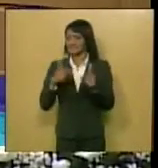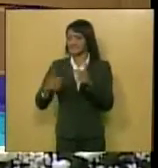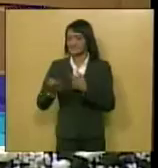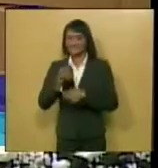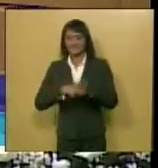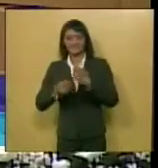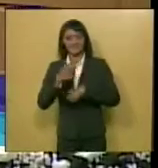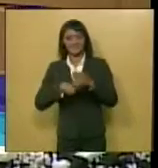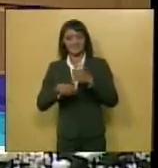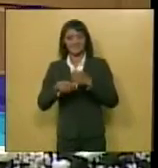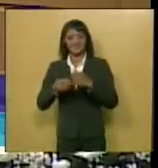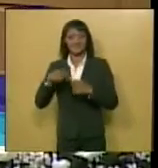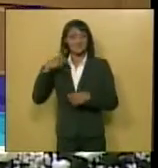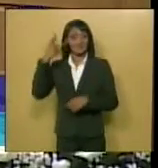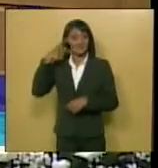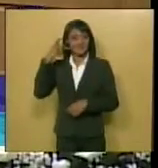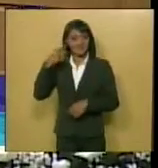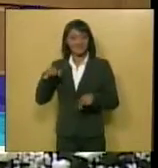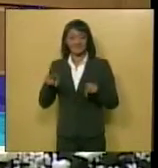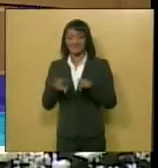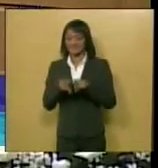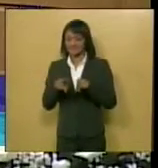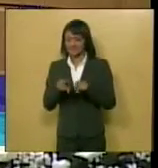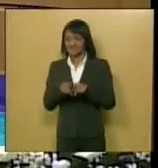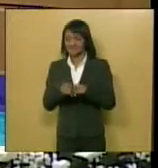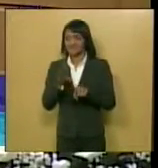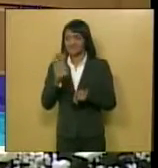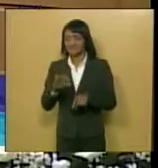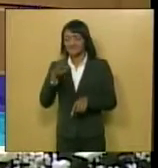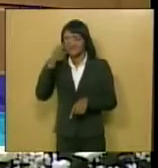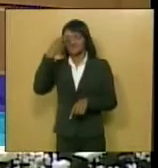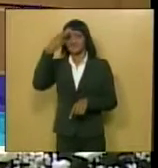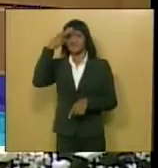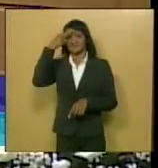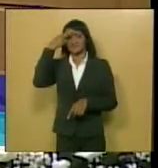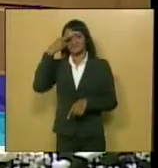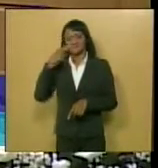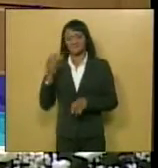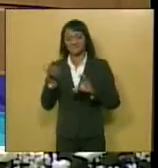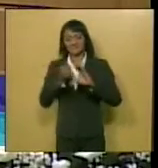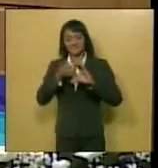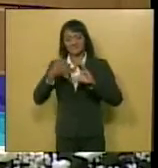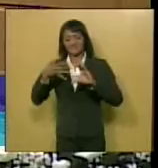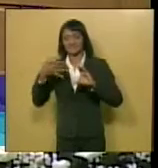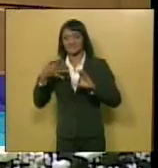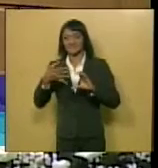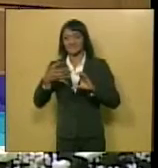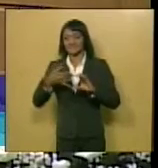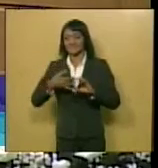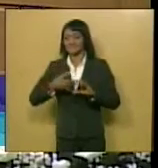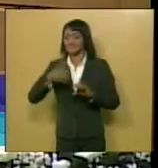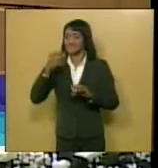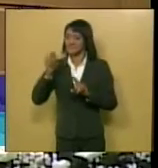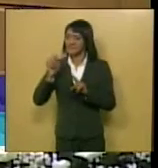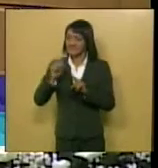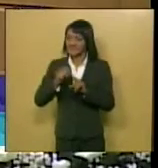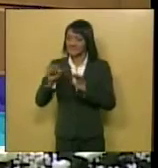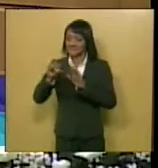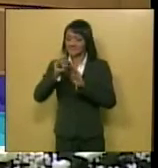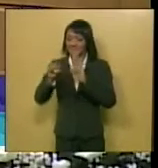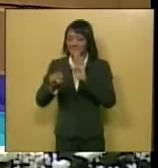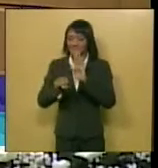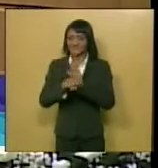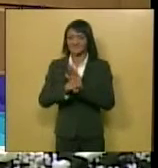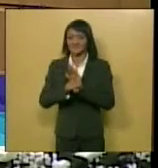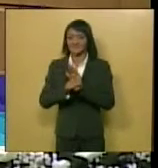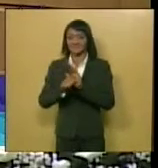econômica quanto política, fora marcada por tal característica. No primeiro meado do século XX,